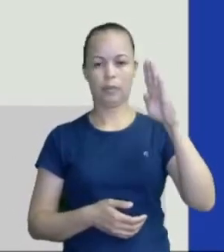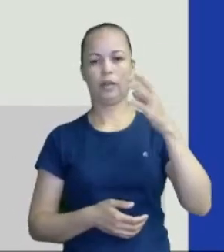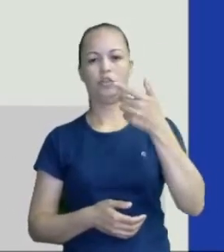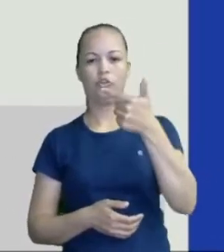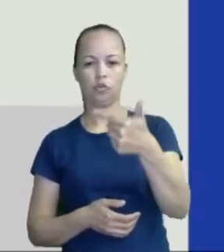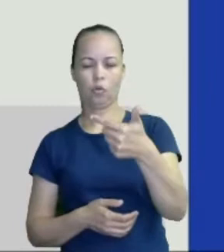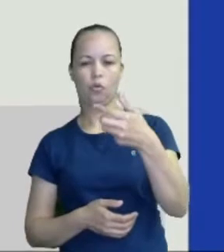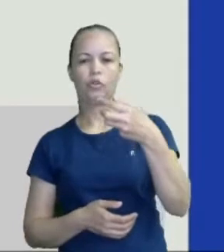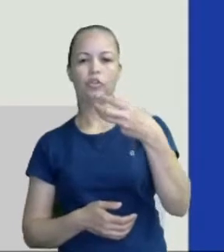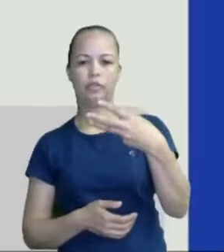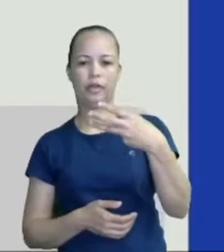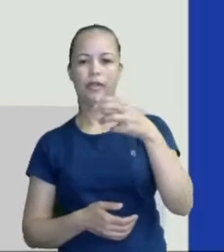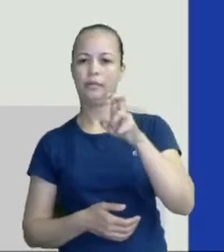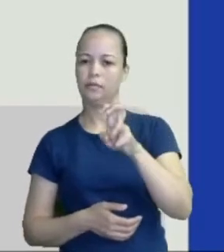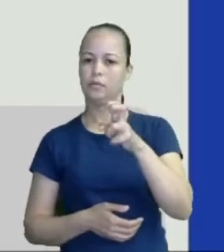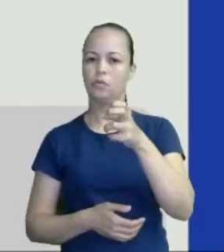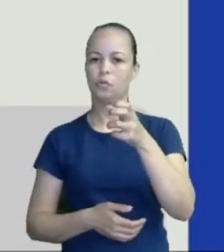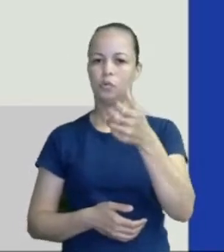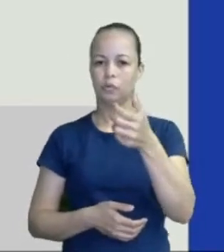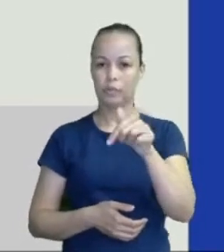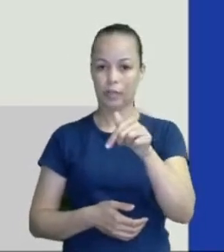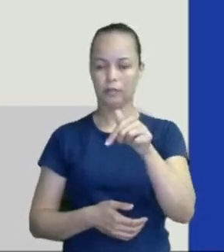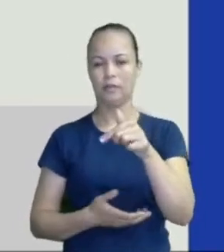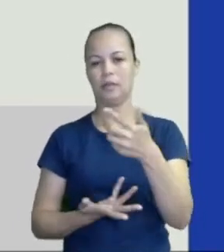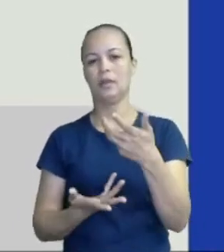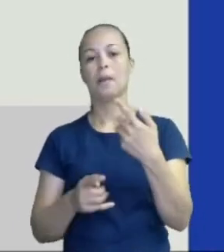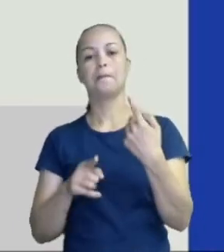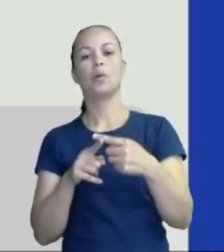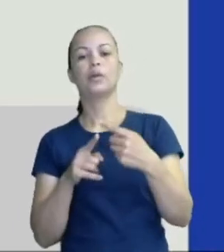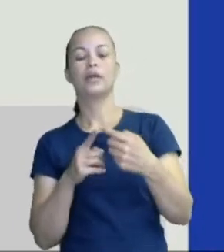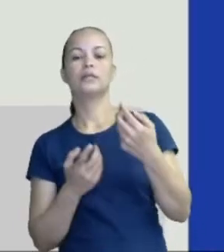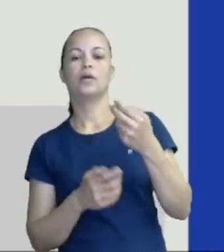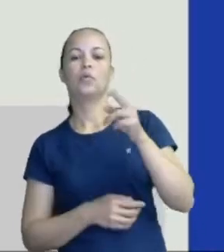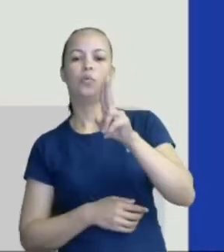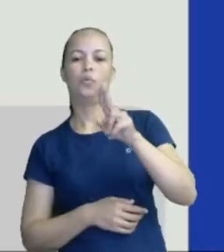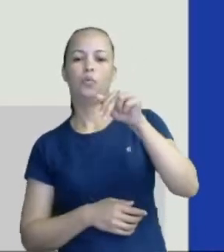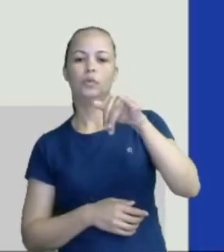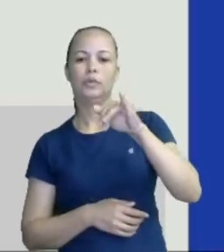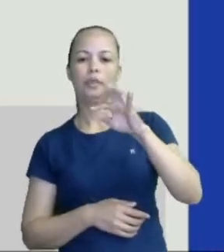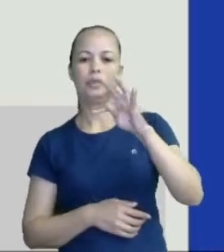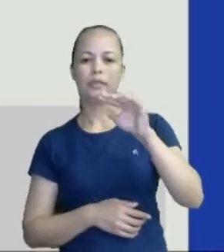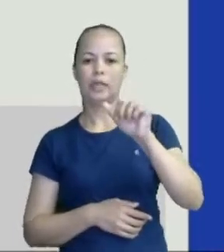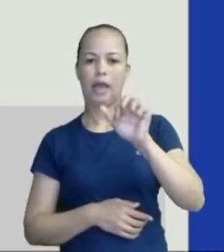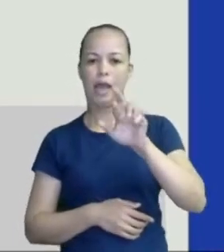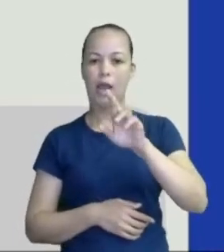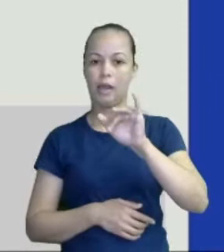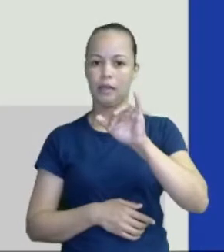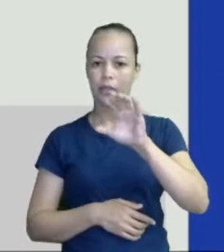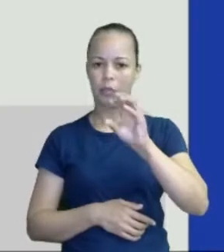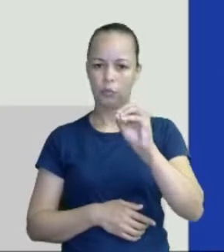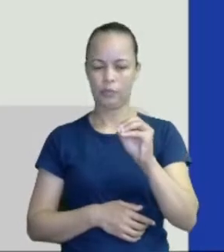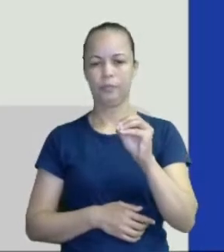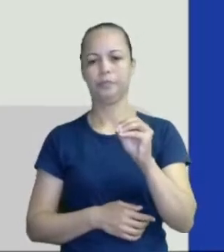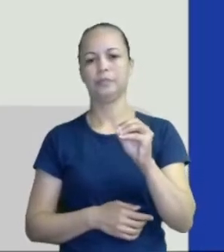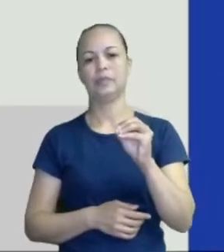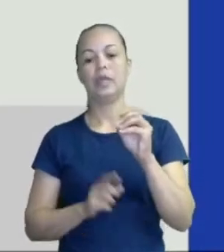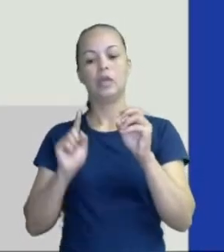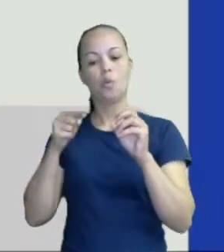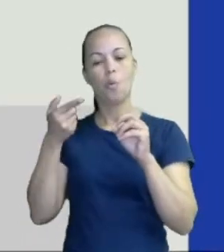7. Porque são os unitários. e os demais